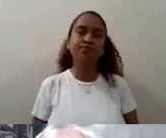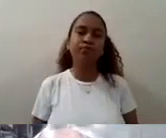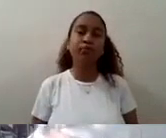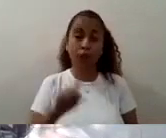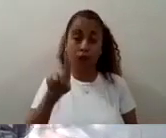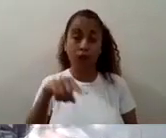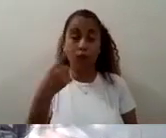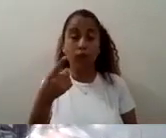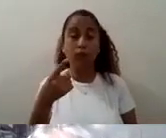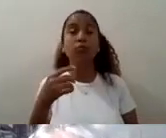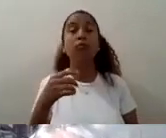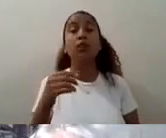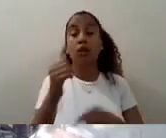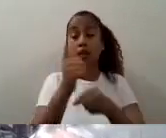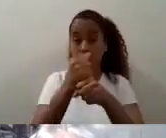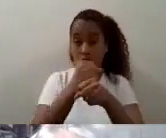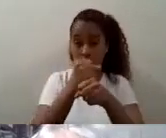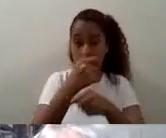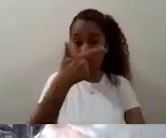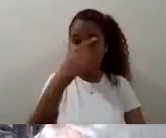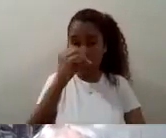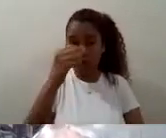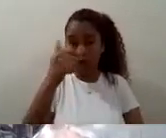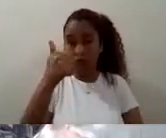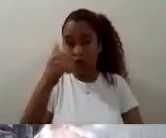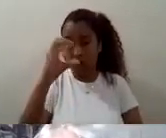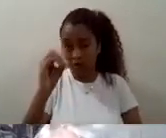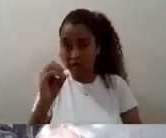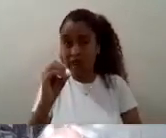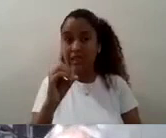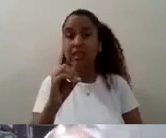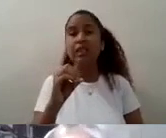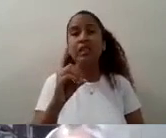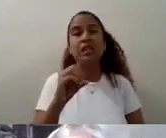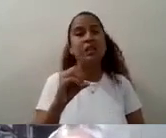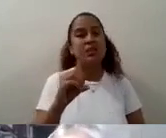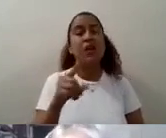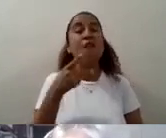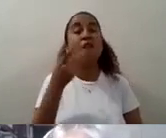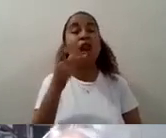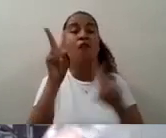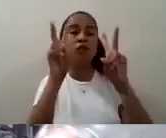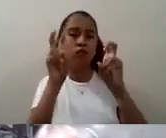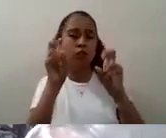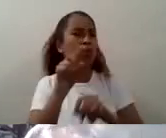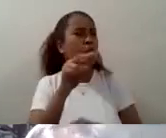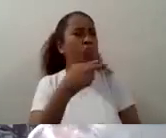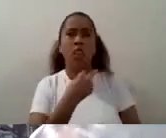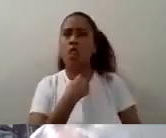E a CFE de 2010, vocês não podem servir a Deus e ao dinheiro, conforme